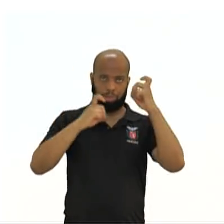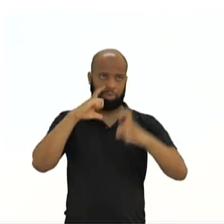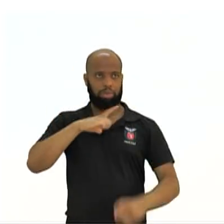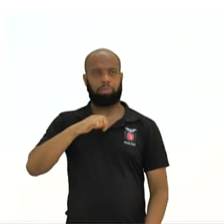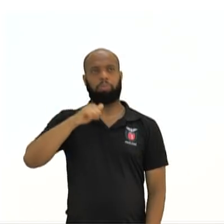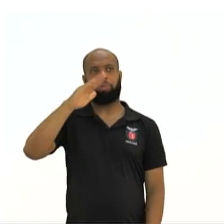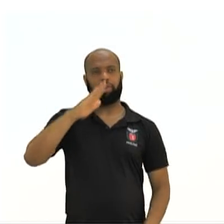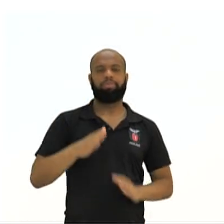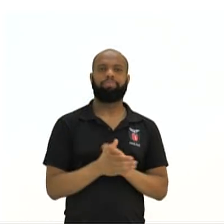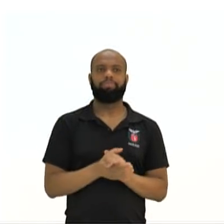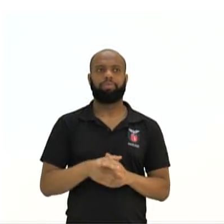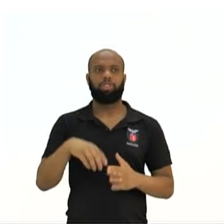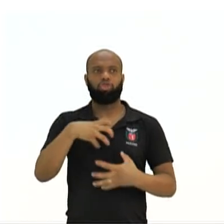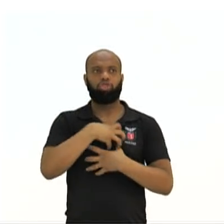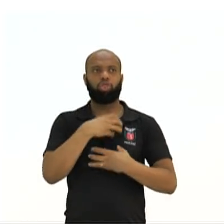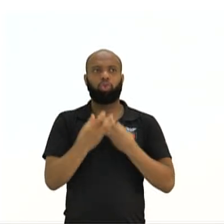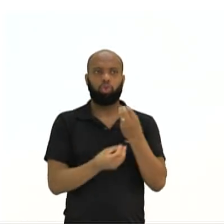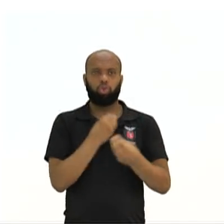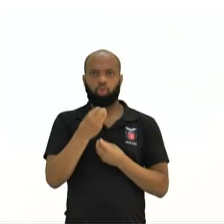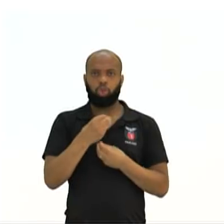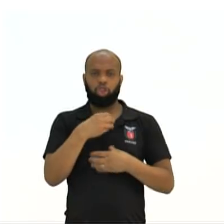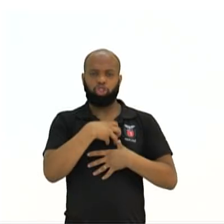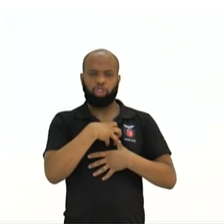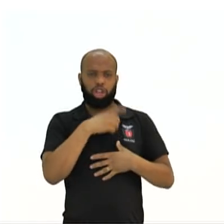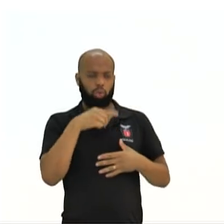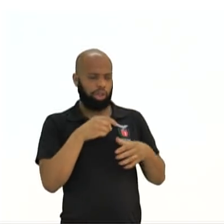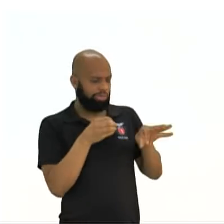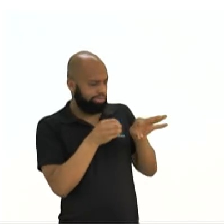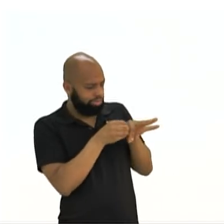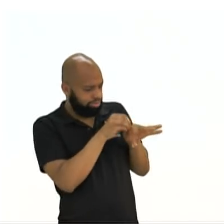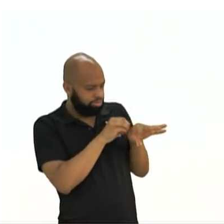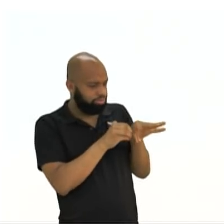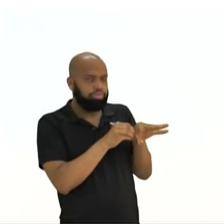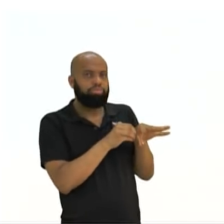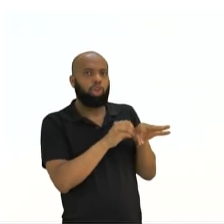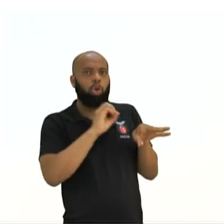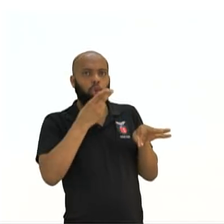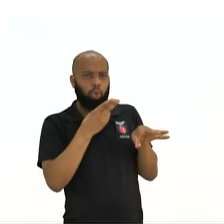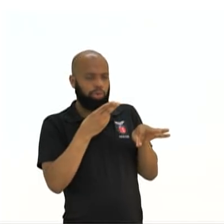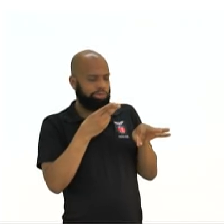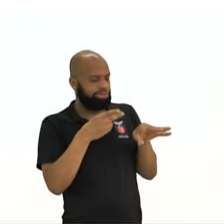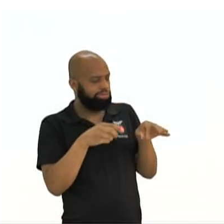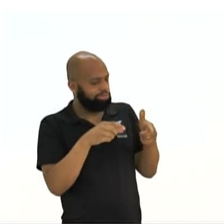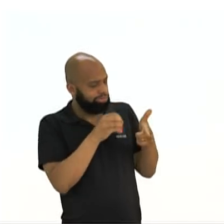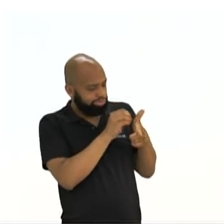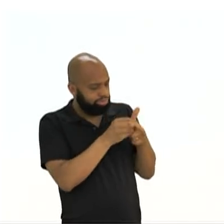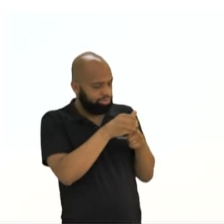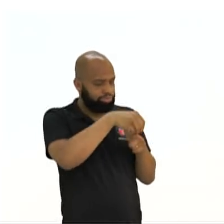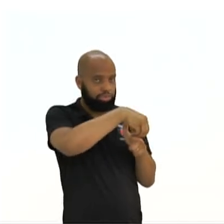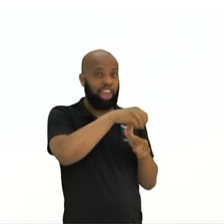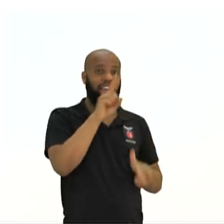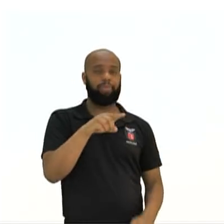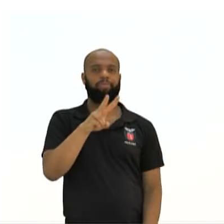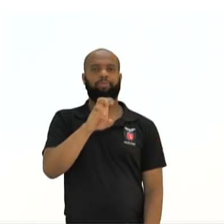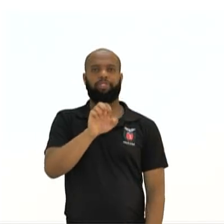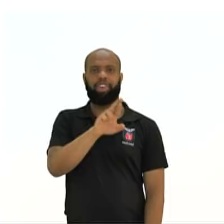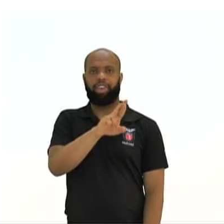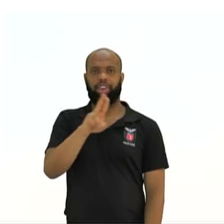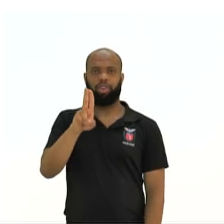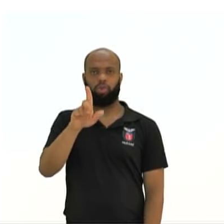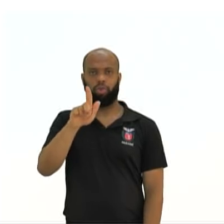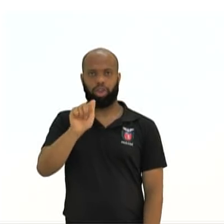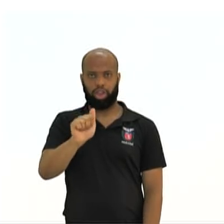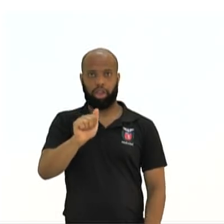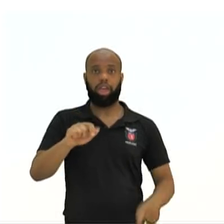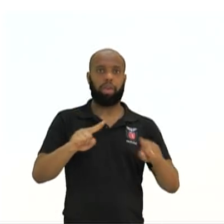preocupante. Então ele se manifesta na forma de verrugas, tá, na área genital, então as verrugas podem ter aspectos diferentes, mas por